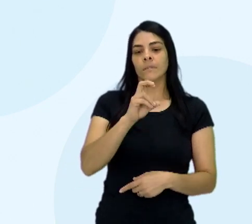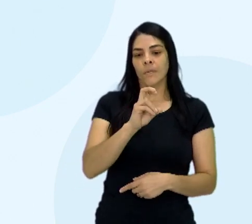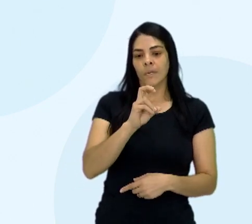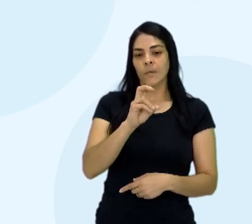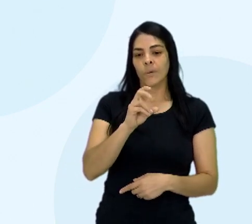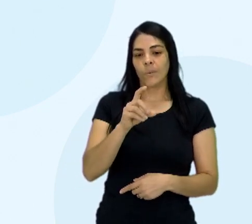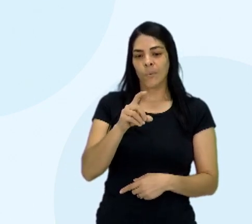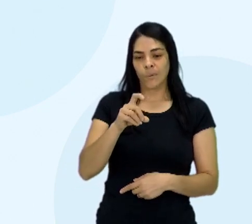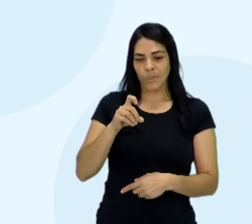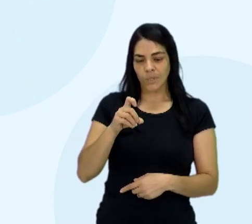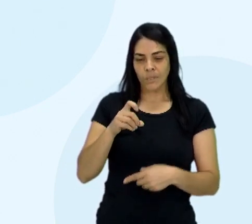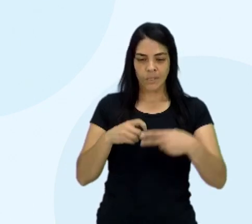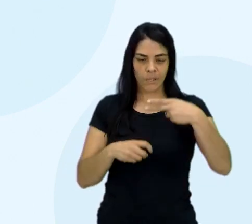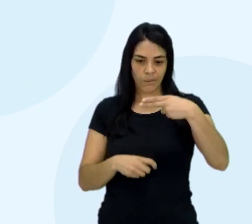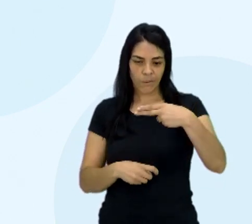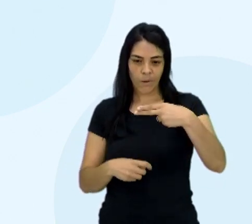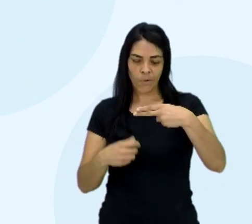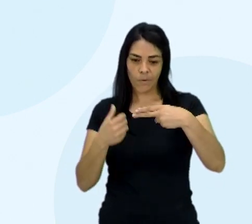7 vezes